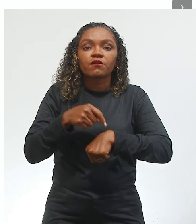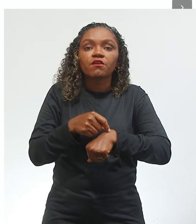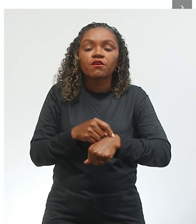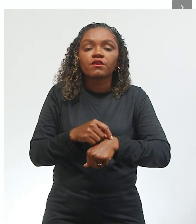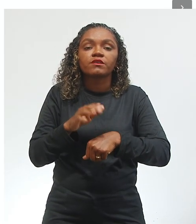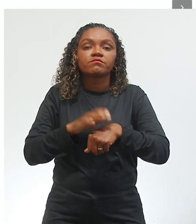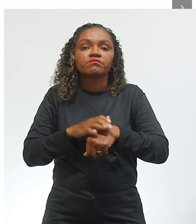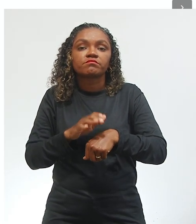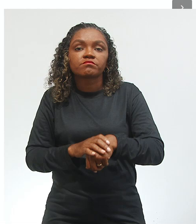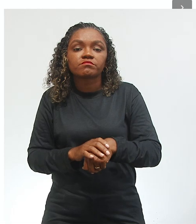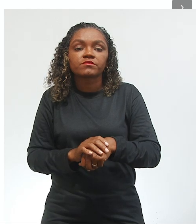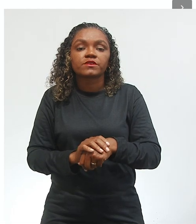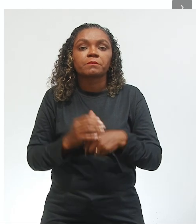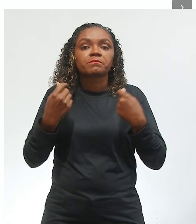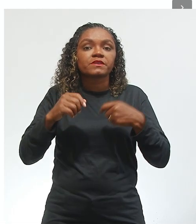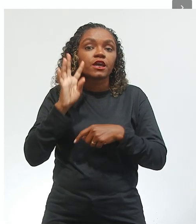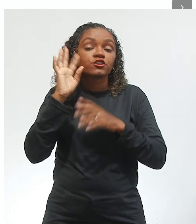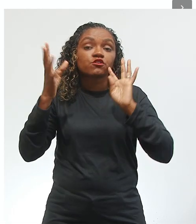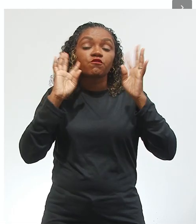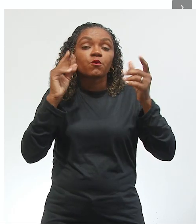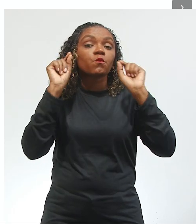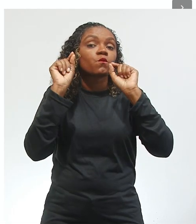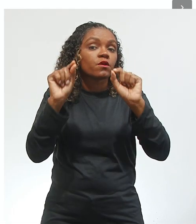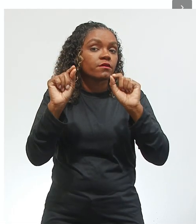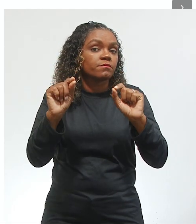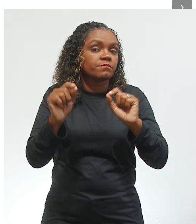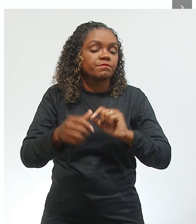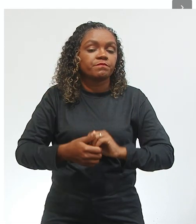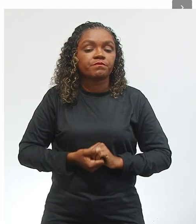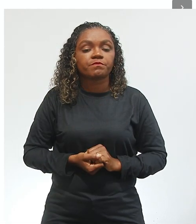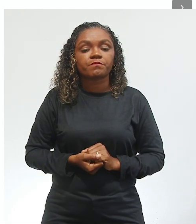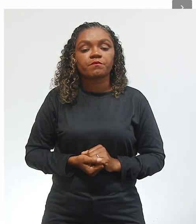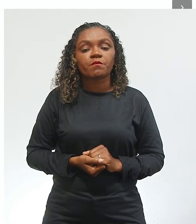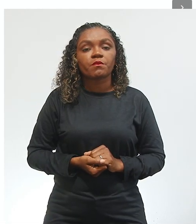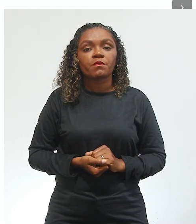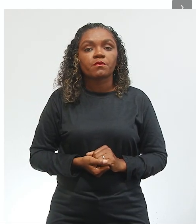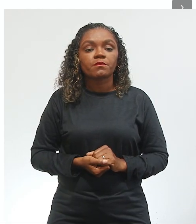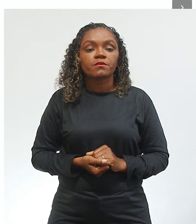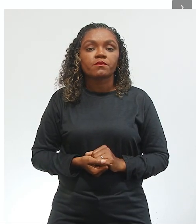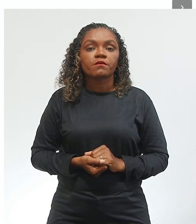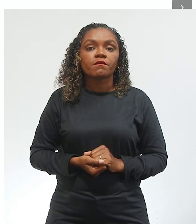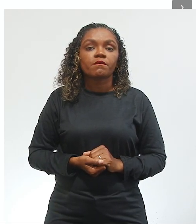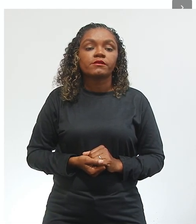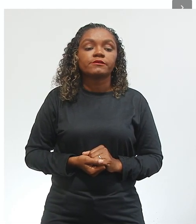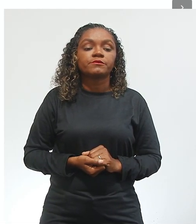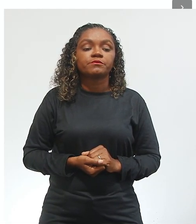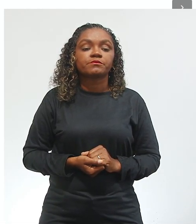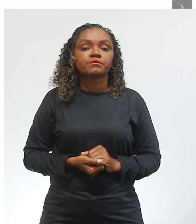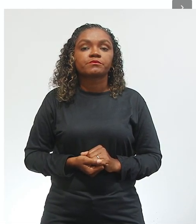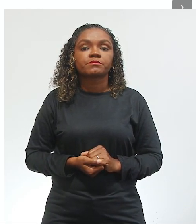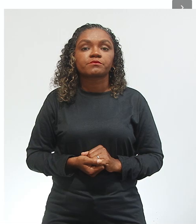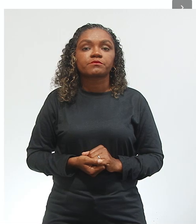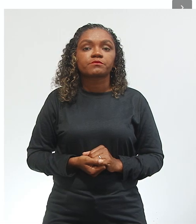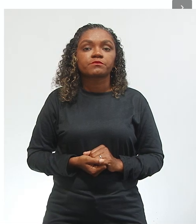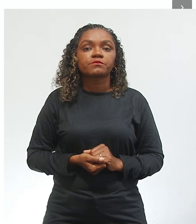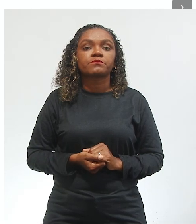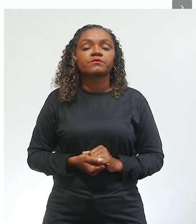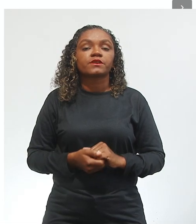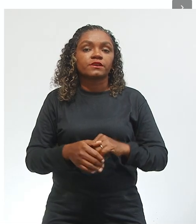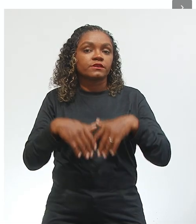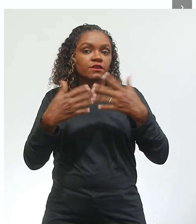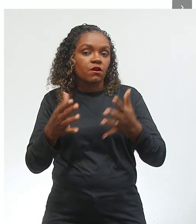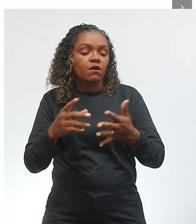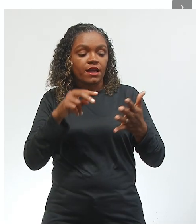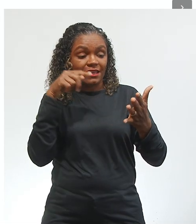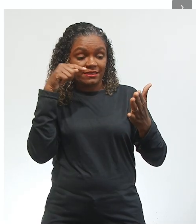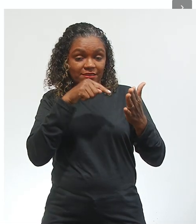está acontecendo no momento e o que é que a gente vai precisar resolver com esse plano. Então, esse momento é o momento onde a